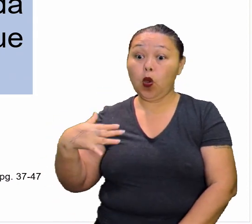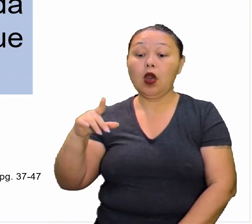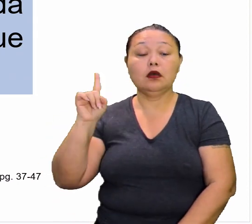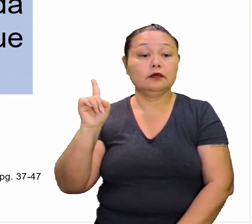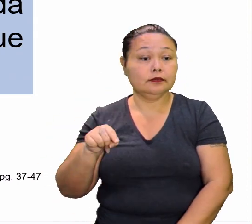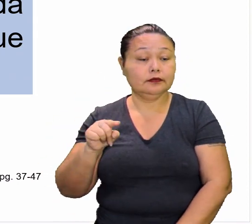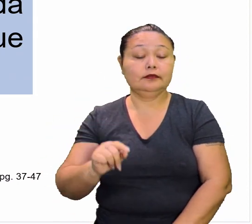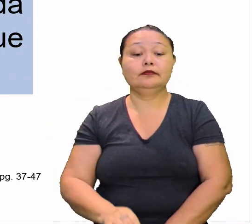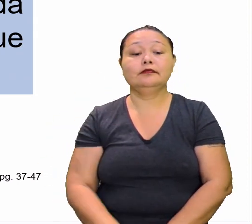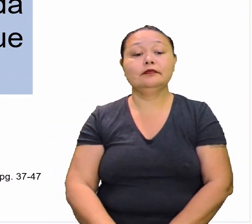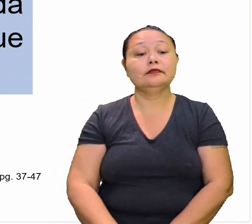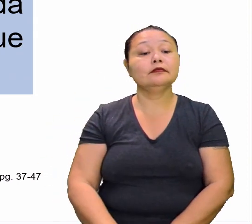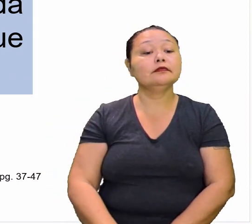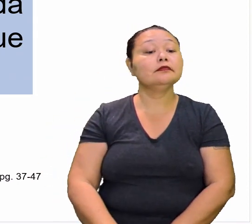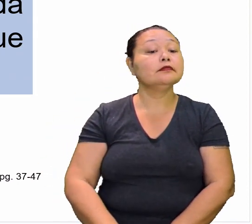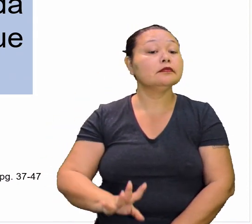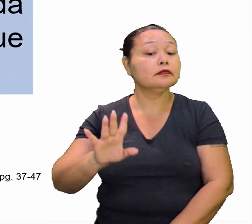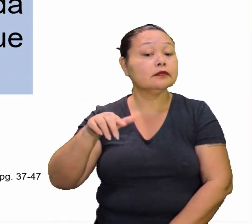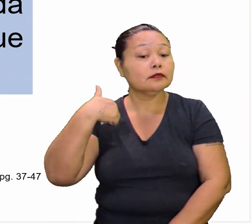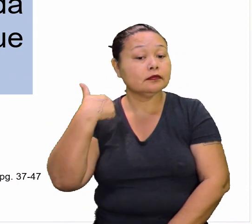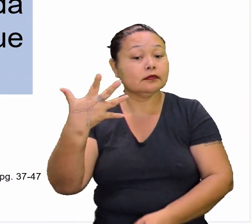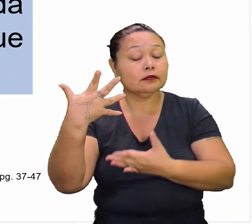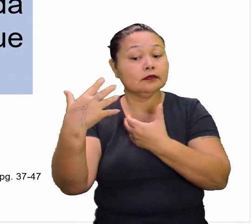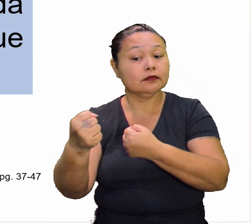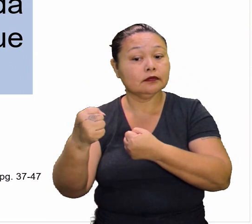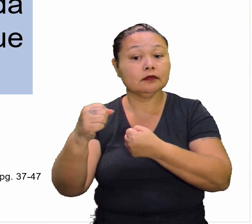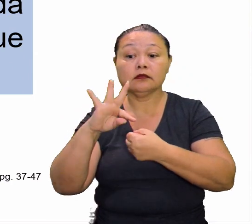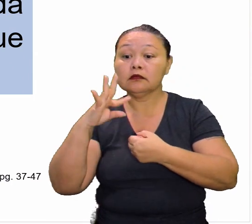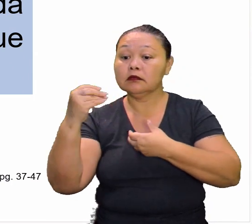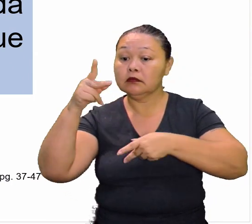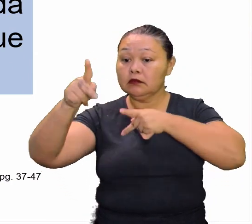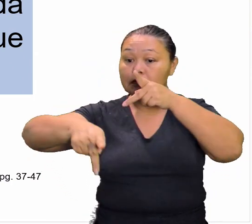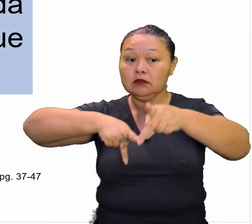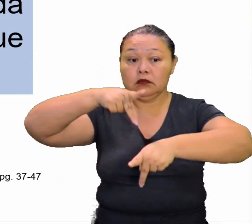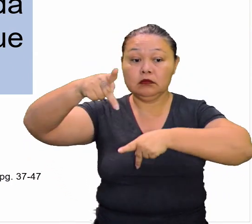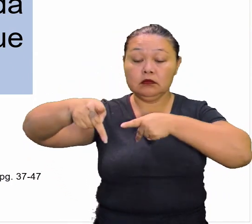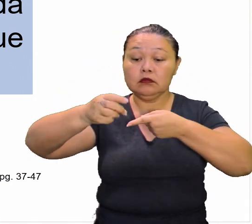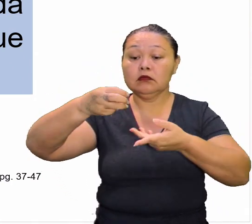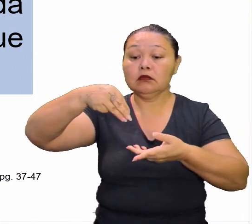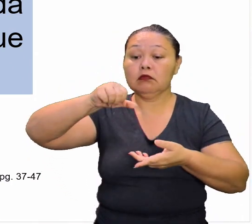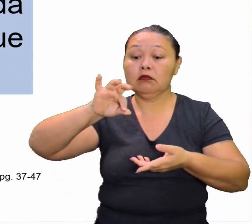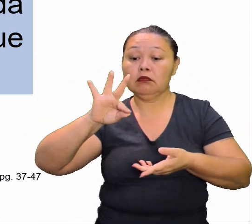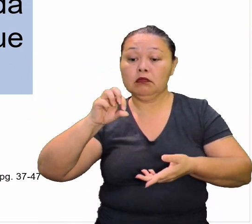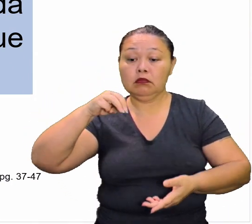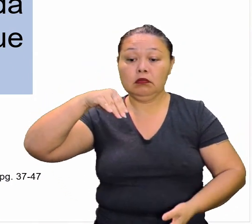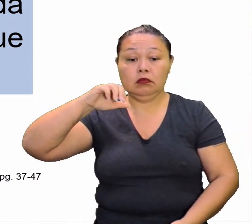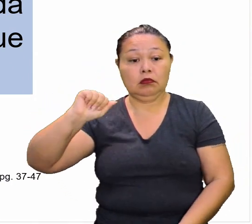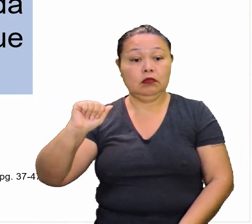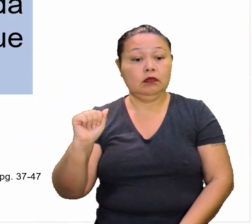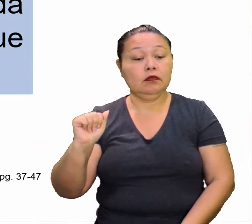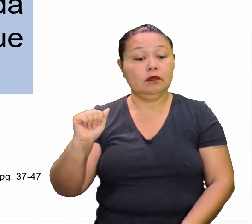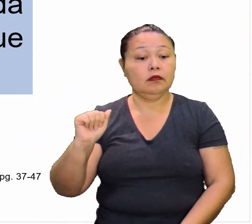isso? É. Foi adotada por todos os povos da Mesopotâmia. A